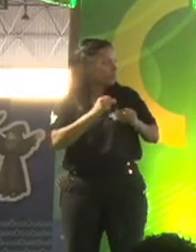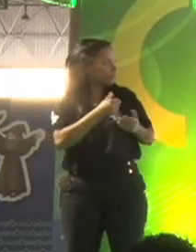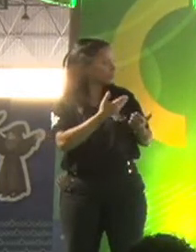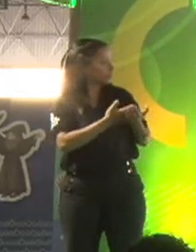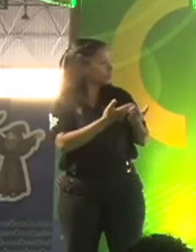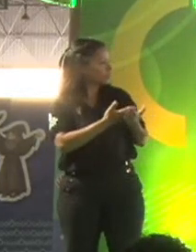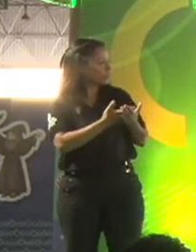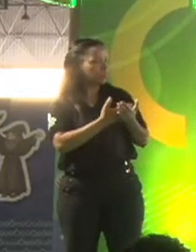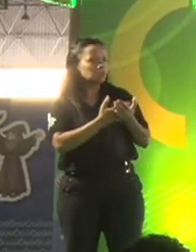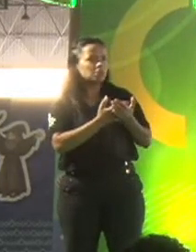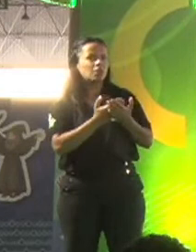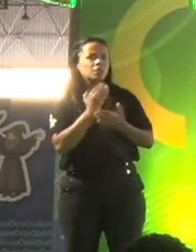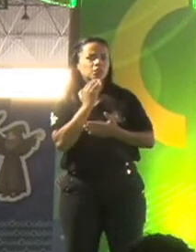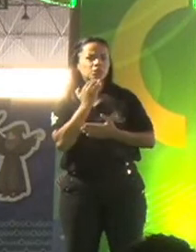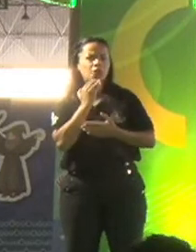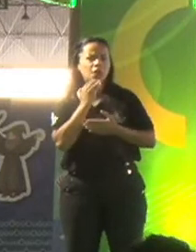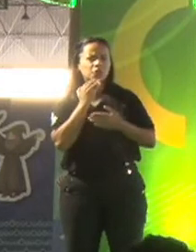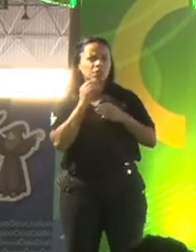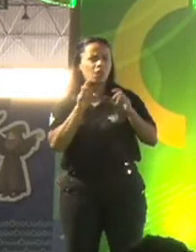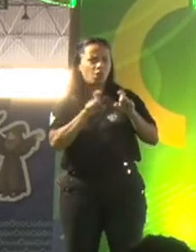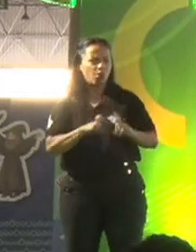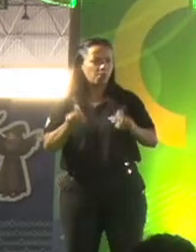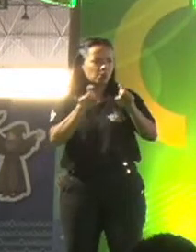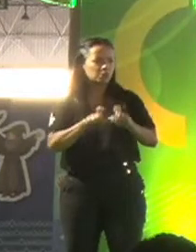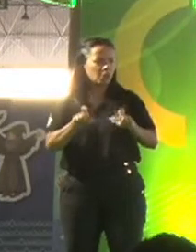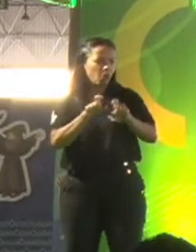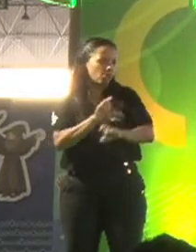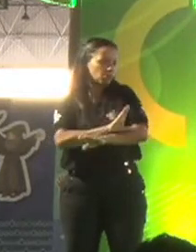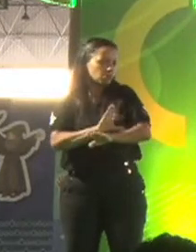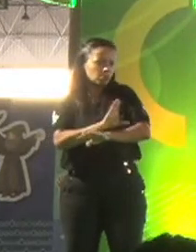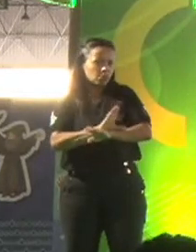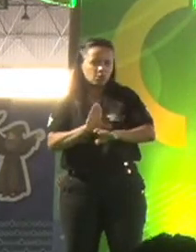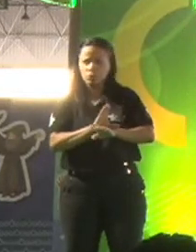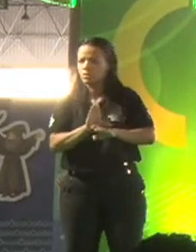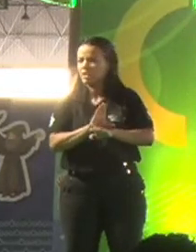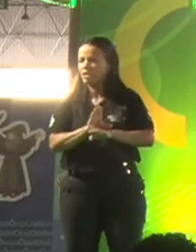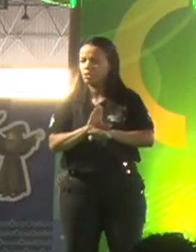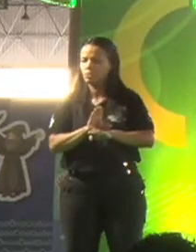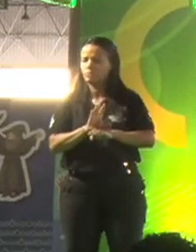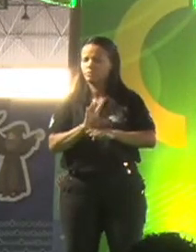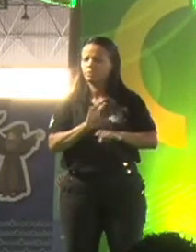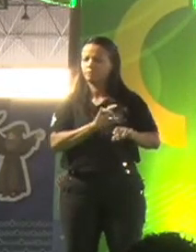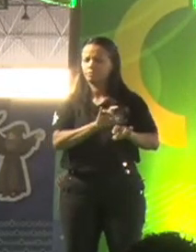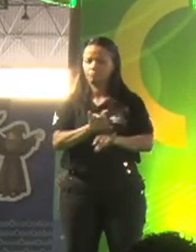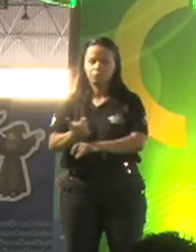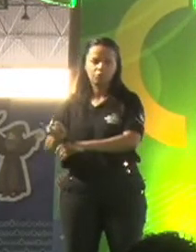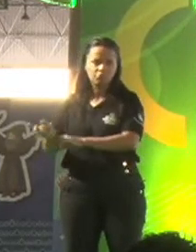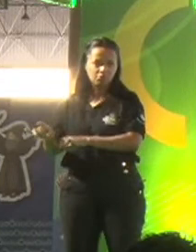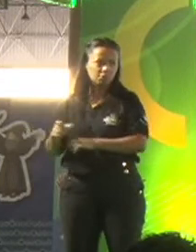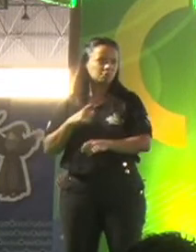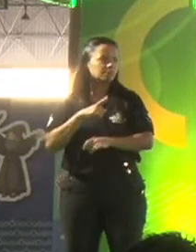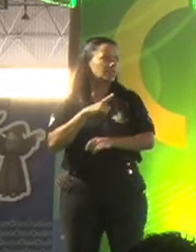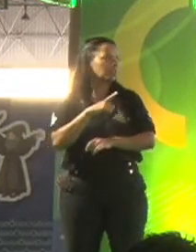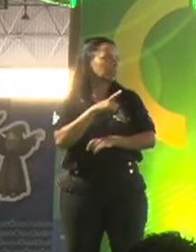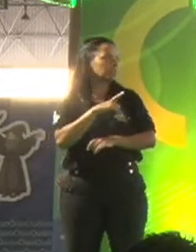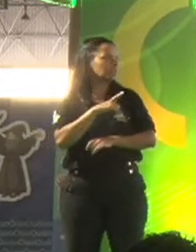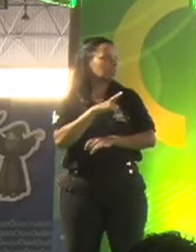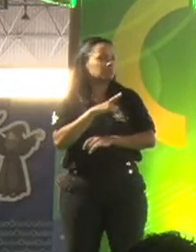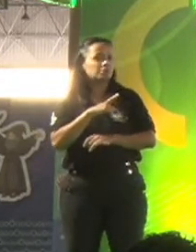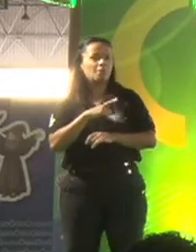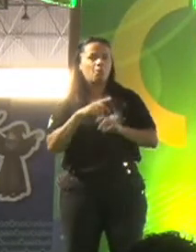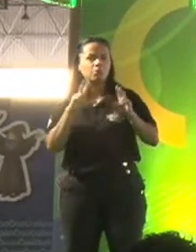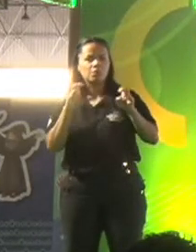ciência da computação ou de algum curso muito muito técnico é e existe um estigma da galera de